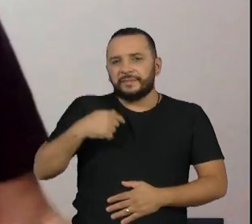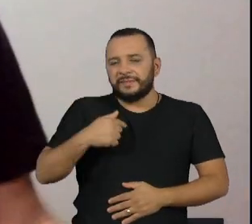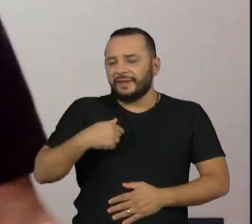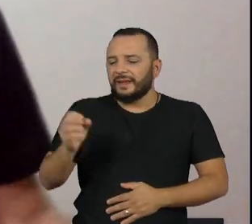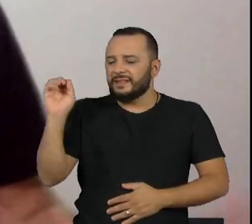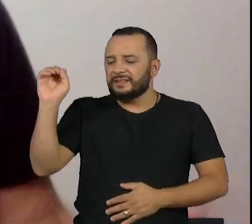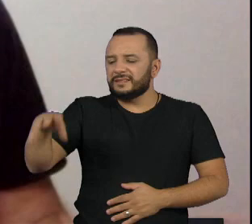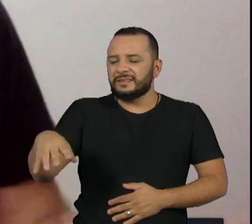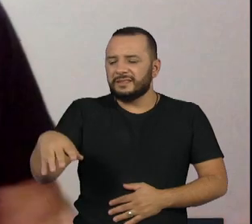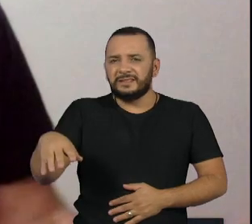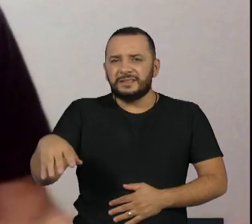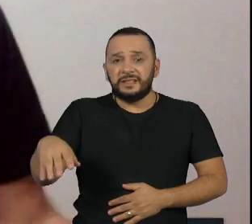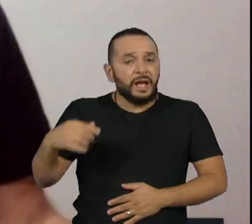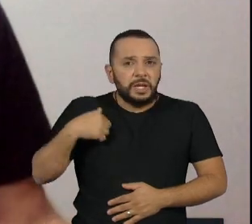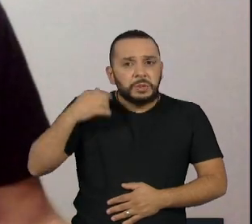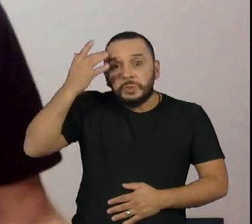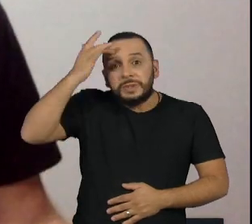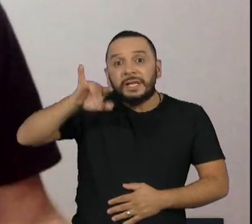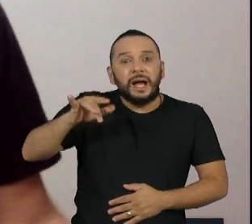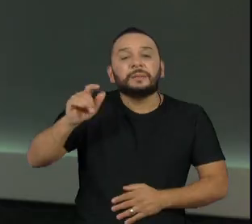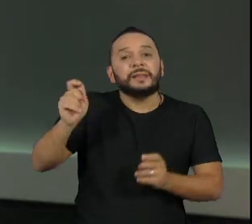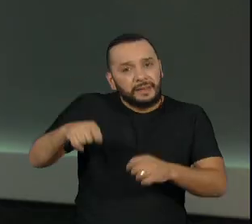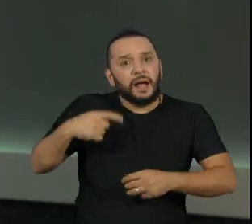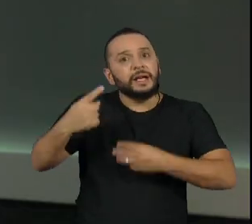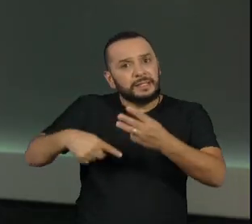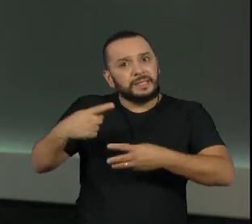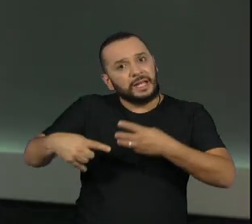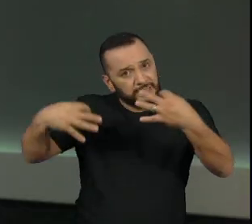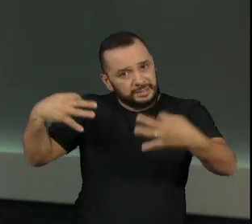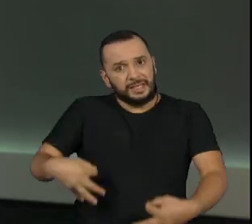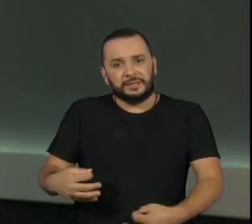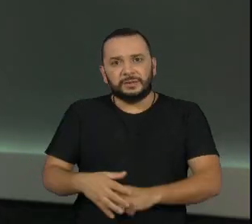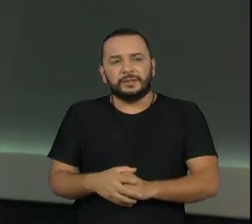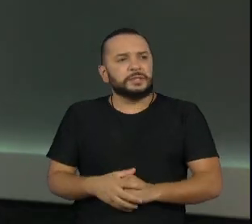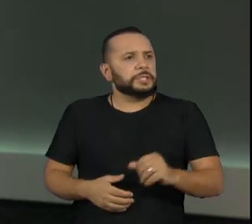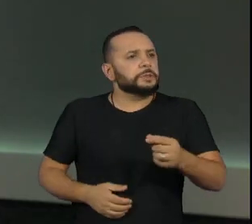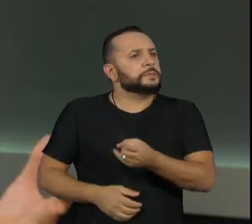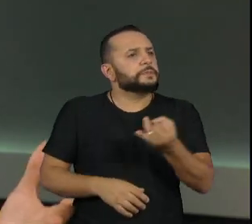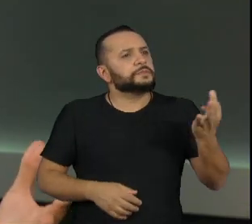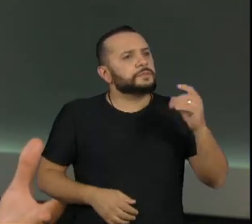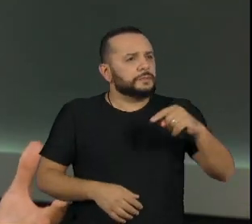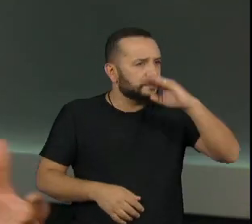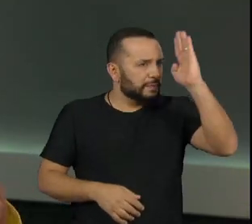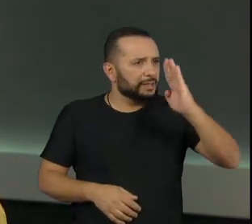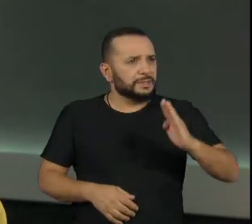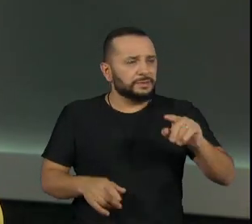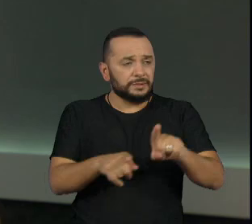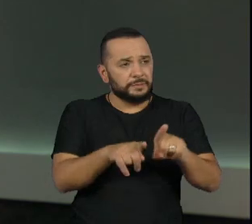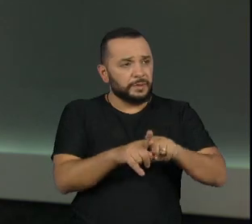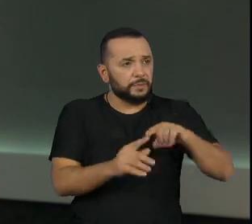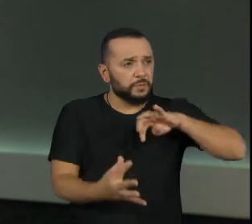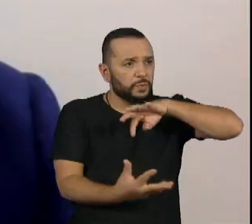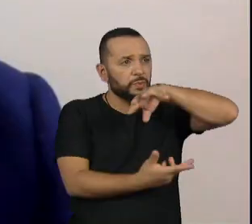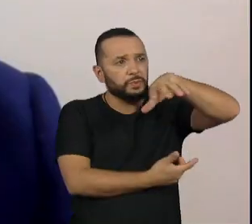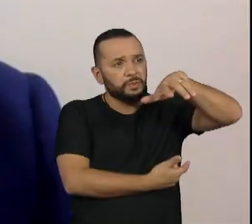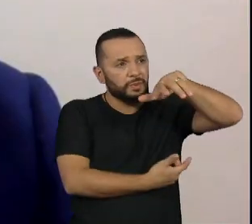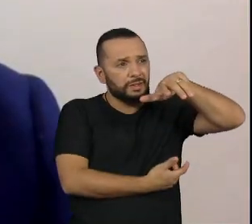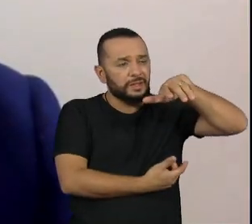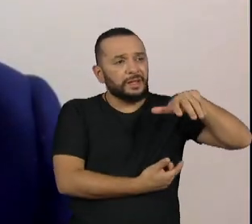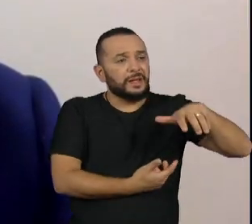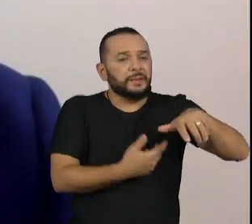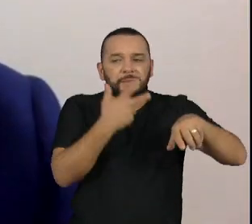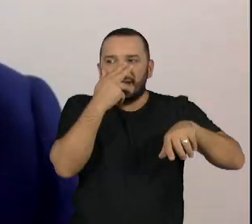ser reciclados, podem ser destinados de forma correta. Quanto o Brasil e o mundo, o planeta Terra, ainda suportam